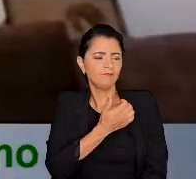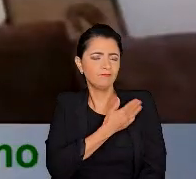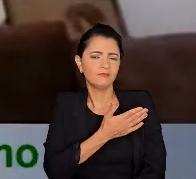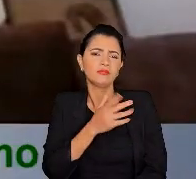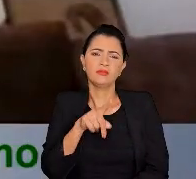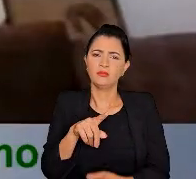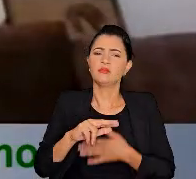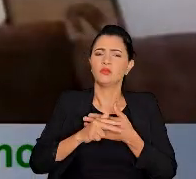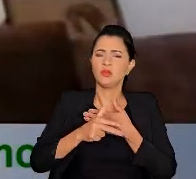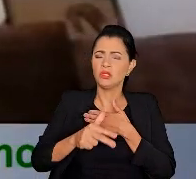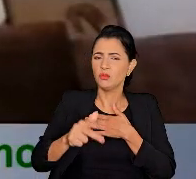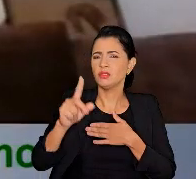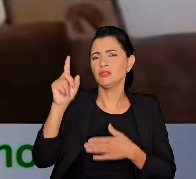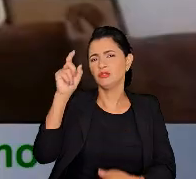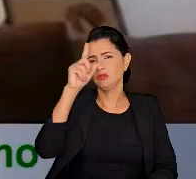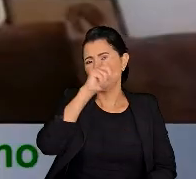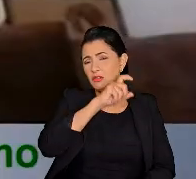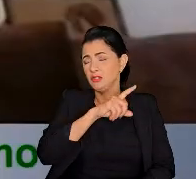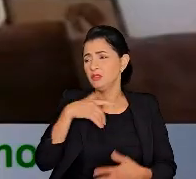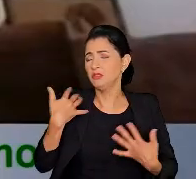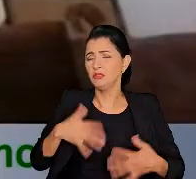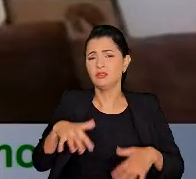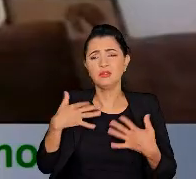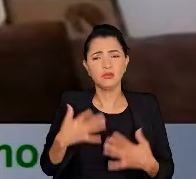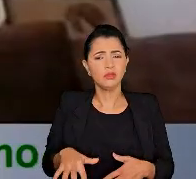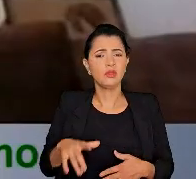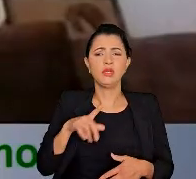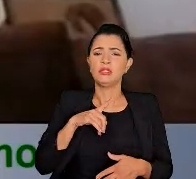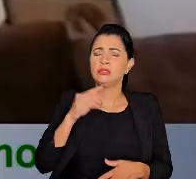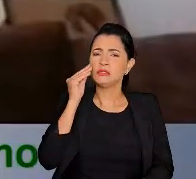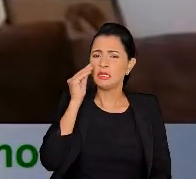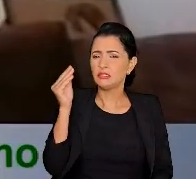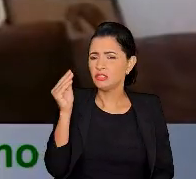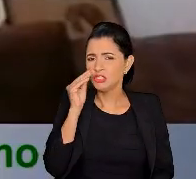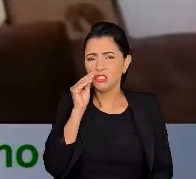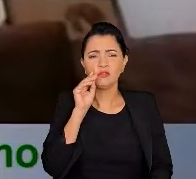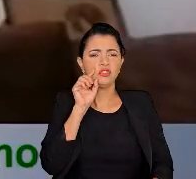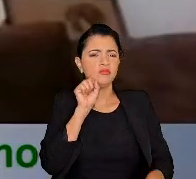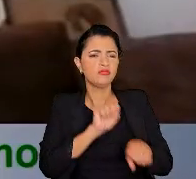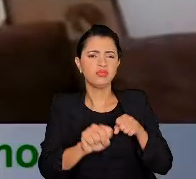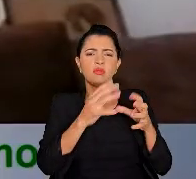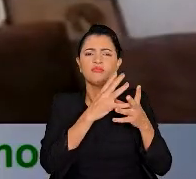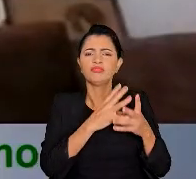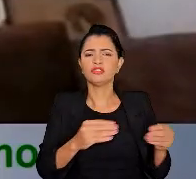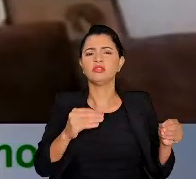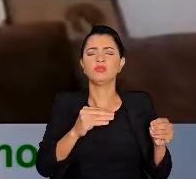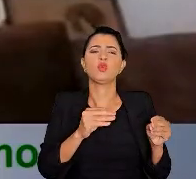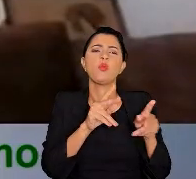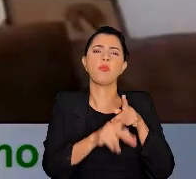consequências trágicas, consequências dramáticas de tentativa de extermínio de povos.